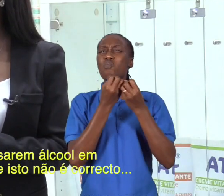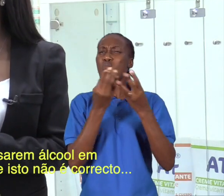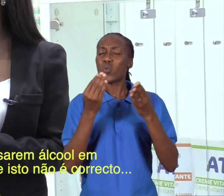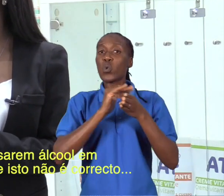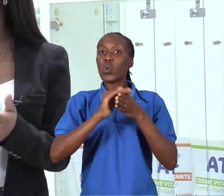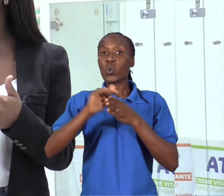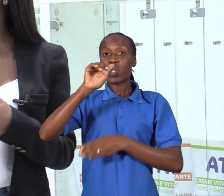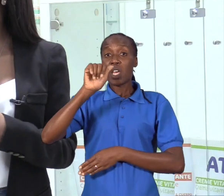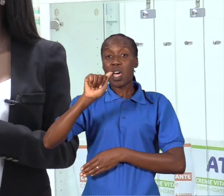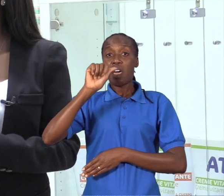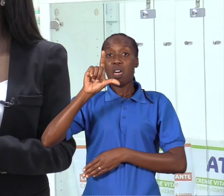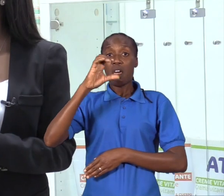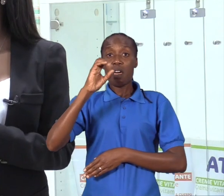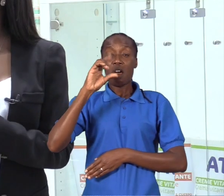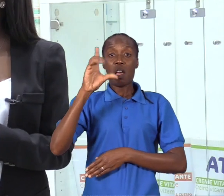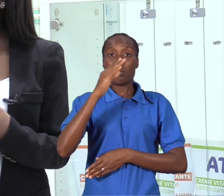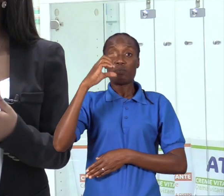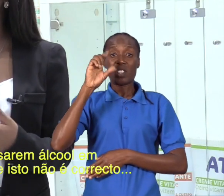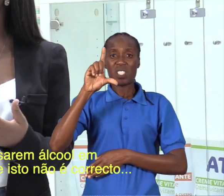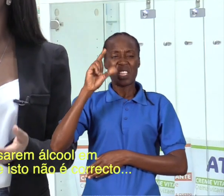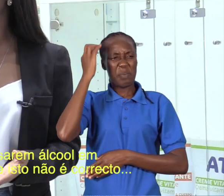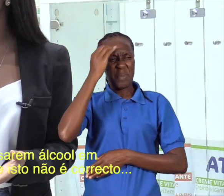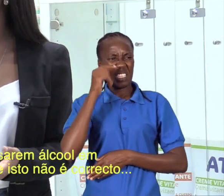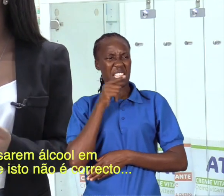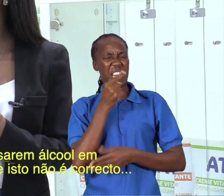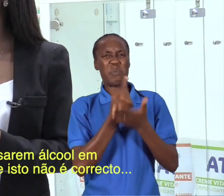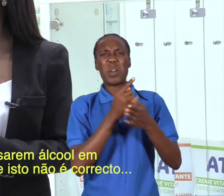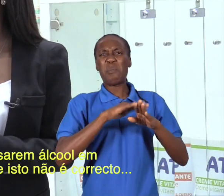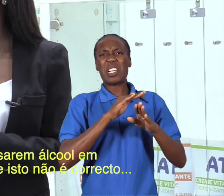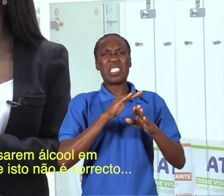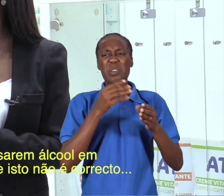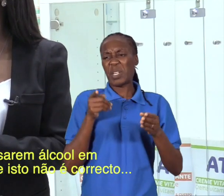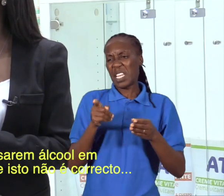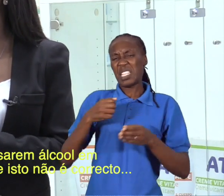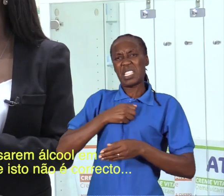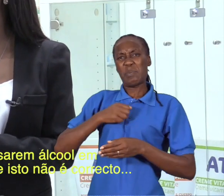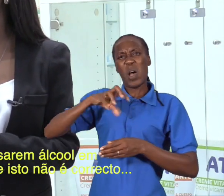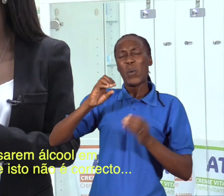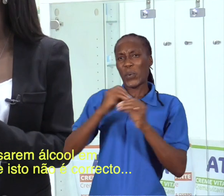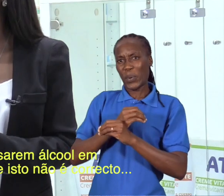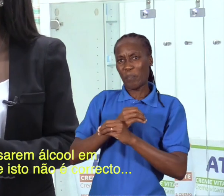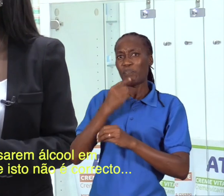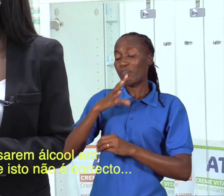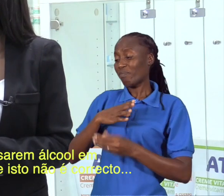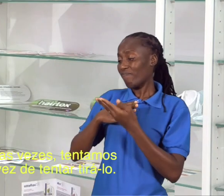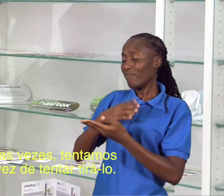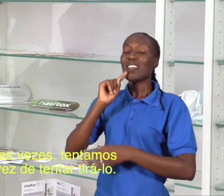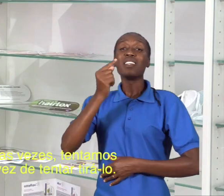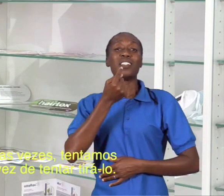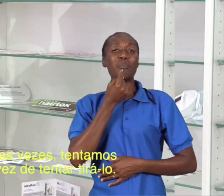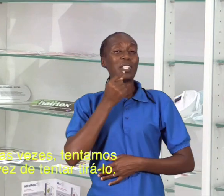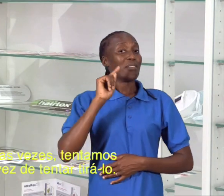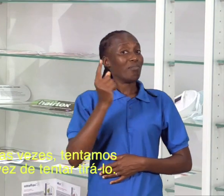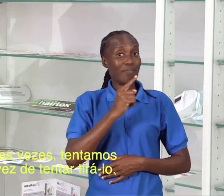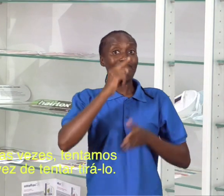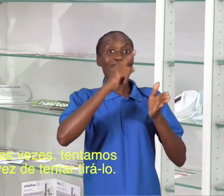pessoas que usam o álcool em gel e pensam que estão a substituir a lavagem das mãos com água e sabão. Isto não é correto? Não,